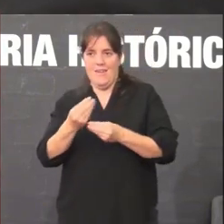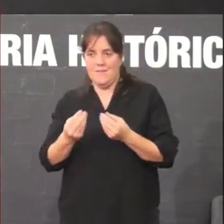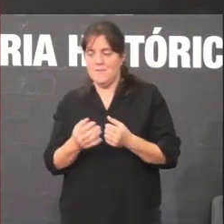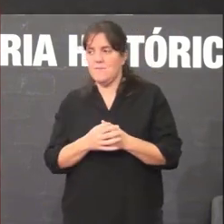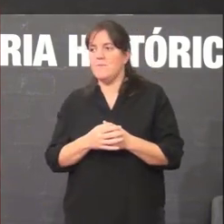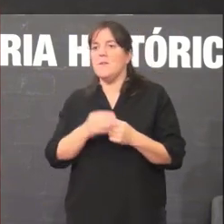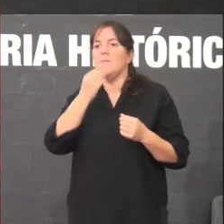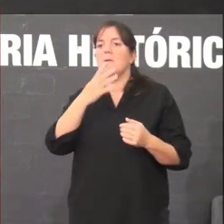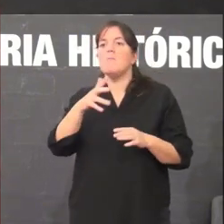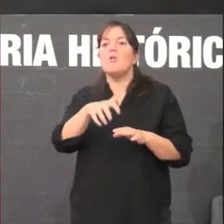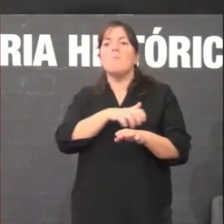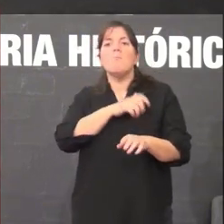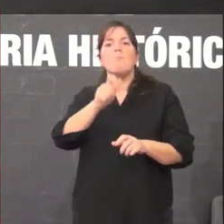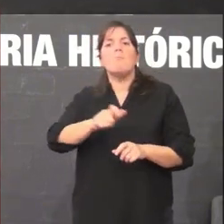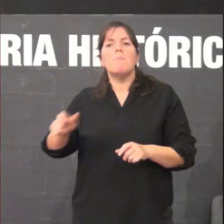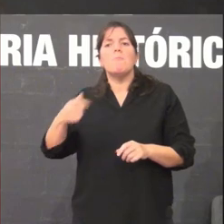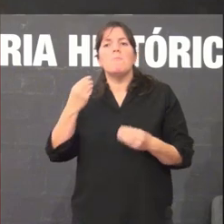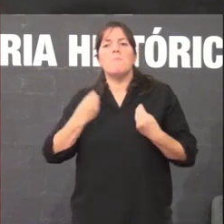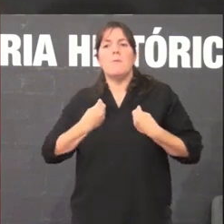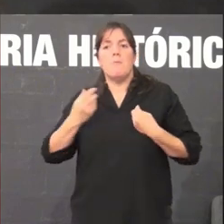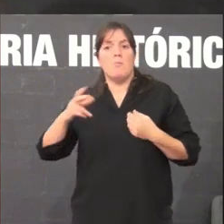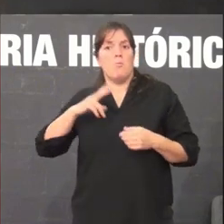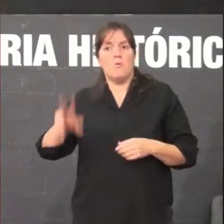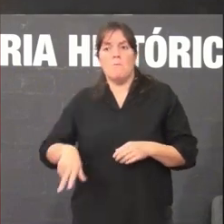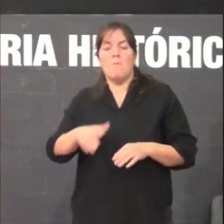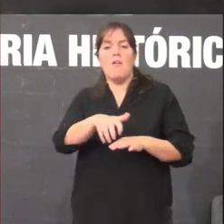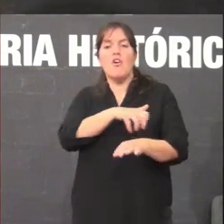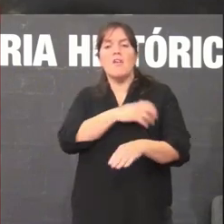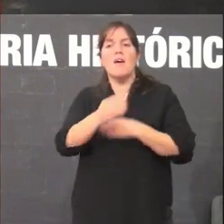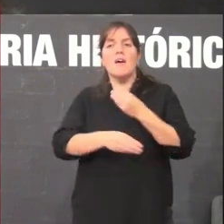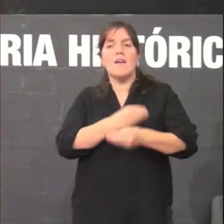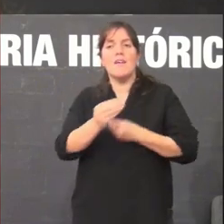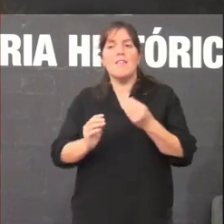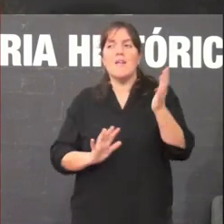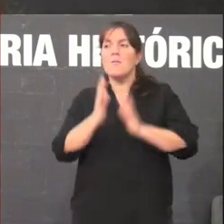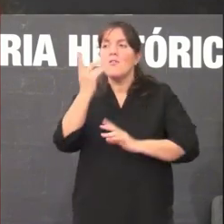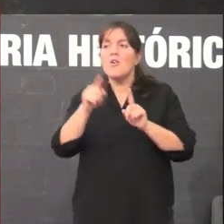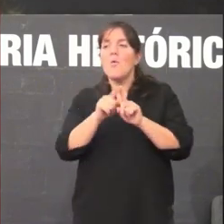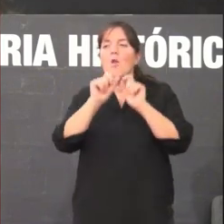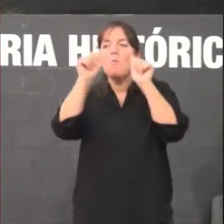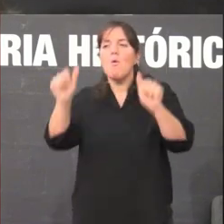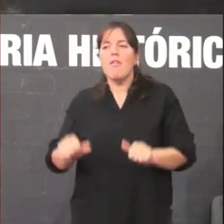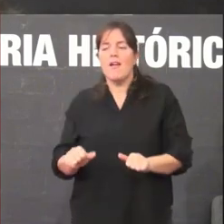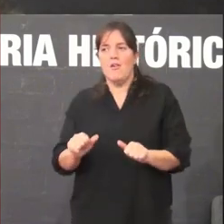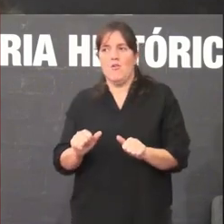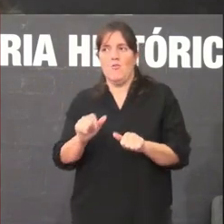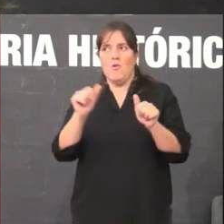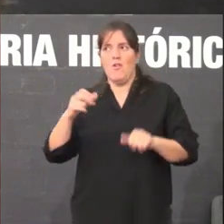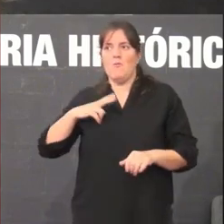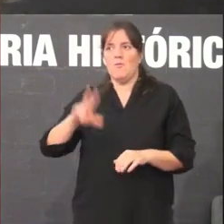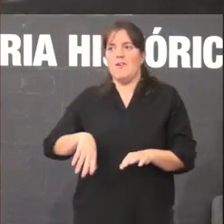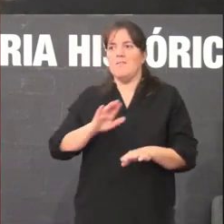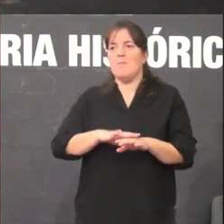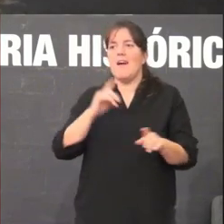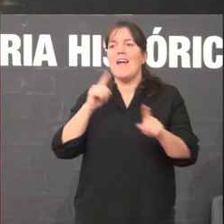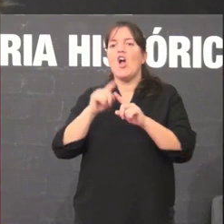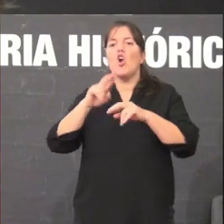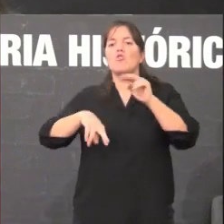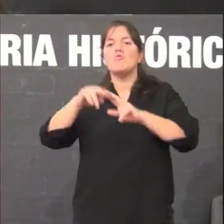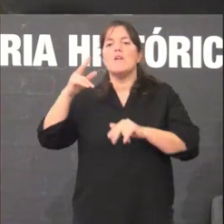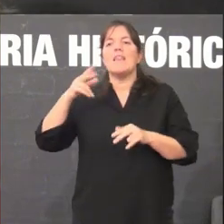maioria dos portugueses, a revolução foi o modelo português de construir a